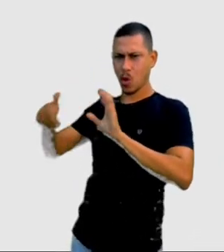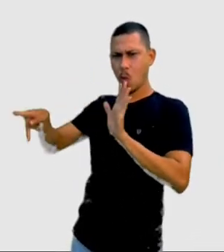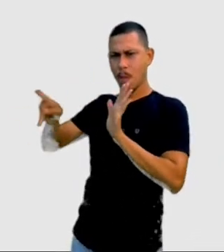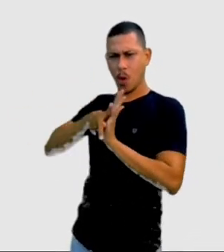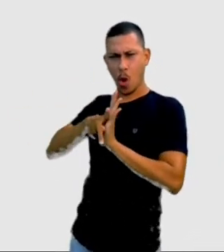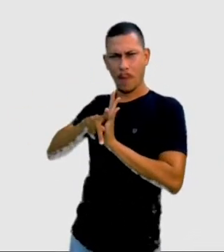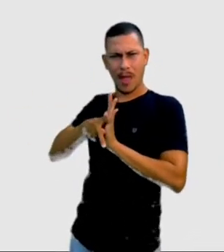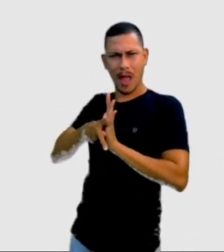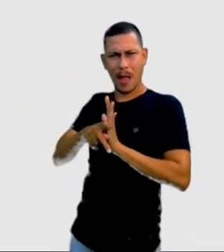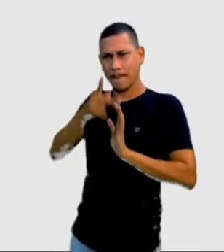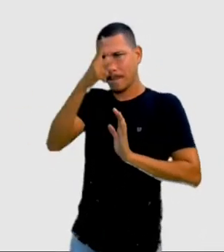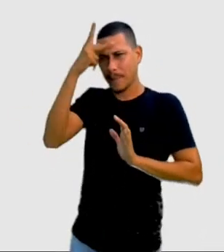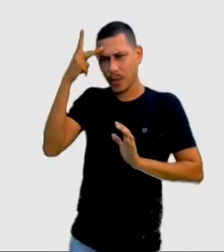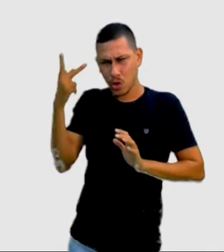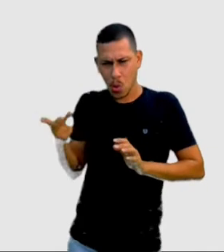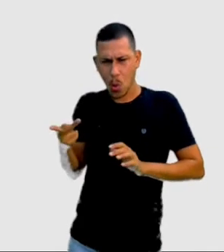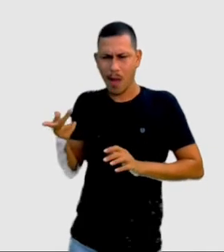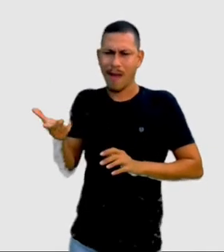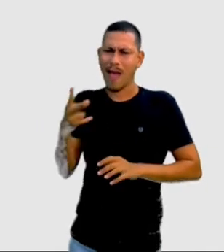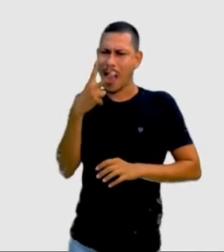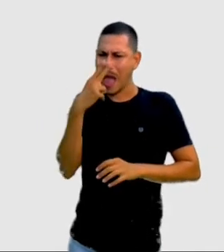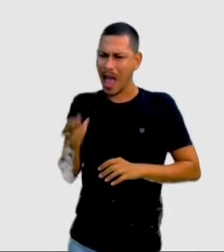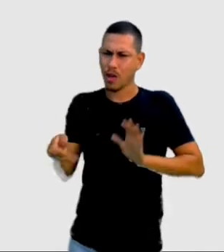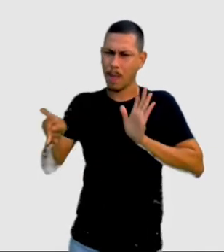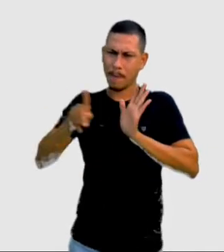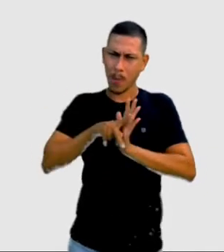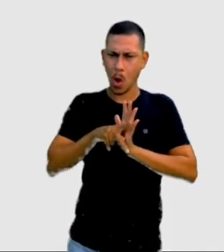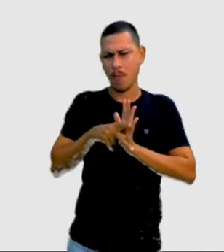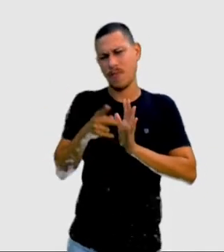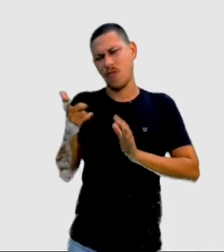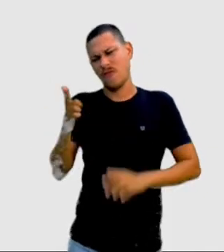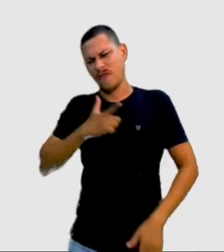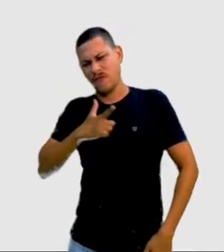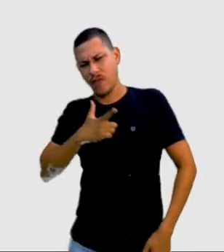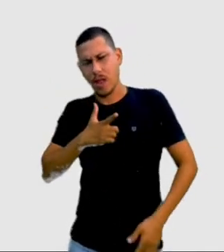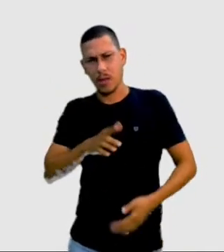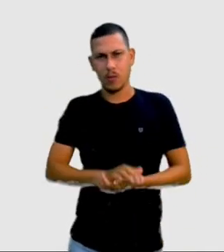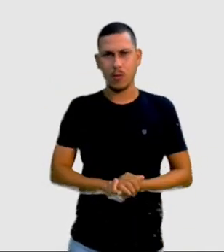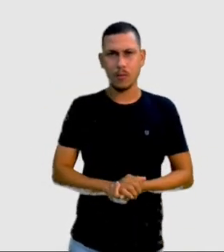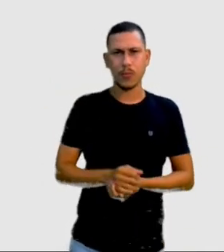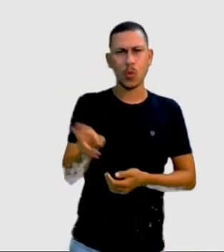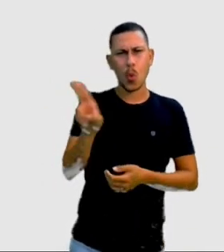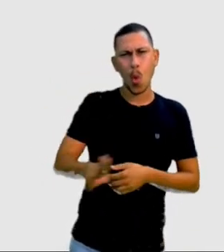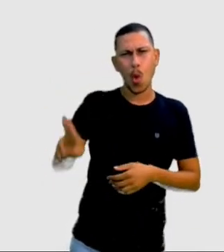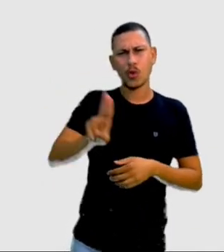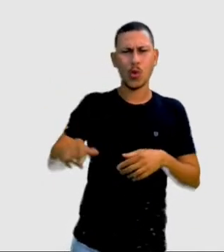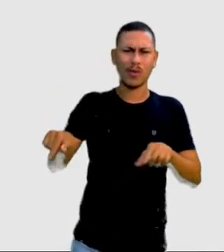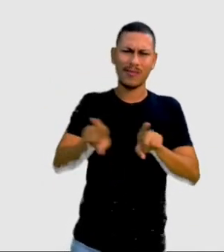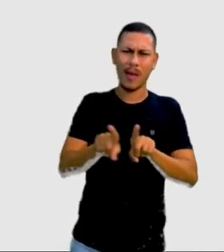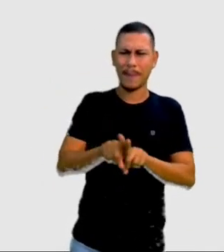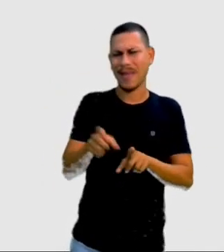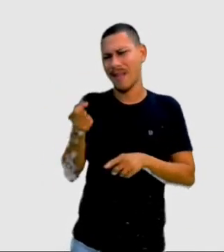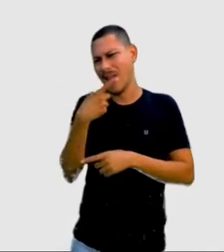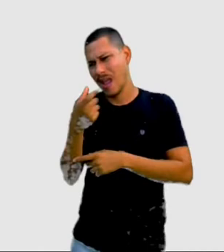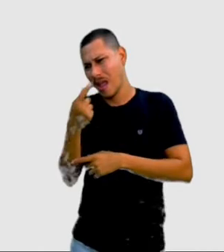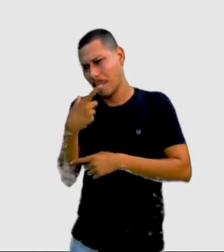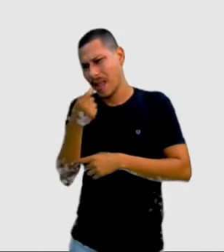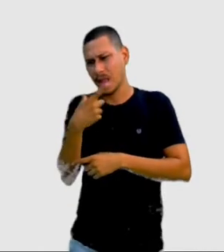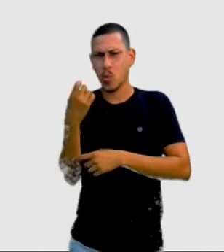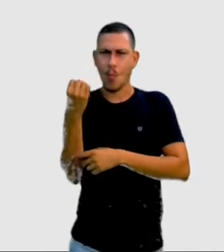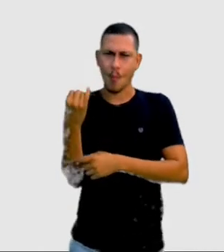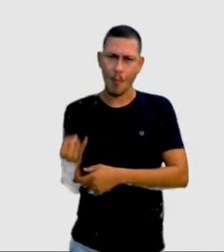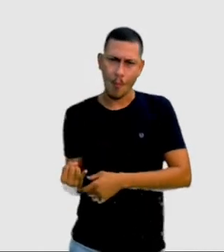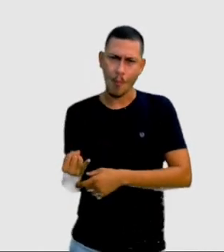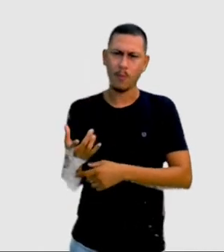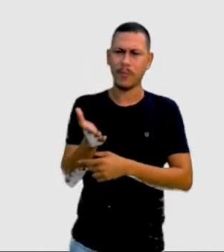uma baixa estima muito grande, uso excessivo de laxantes e diuréticos para poder